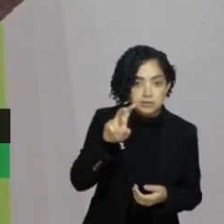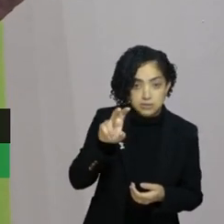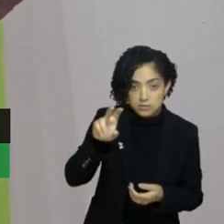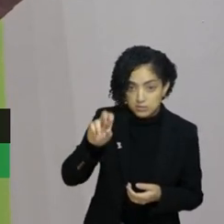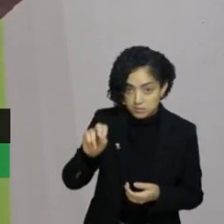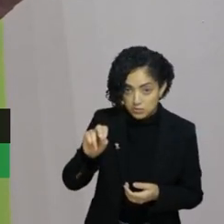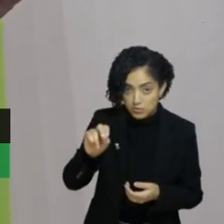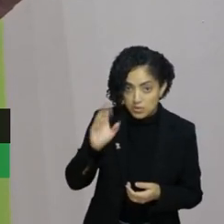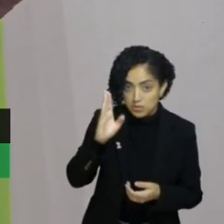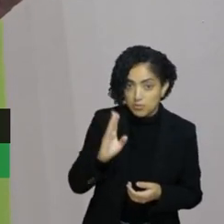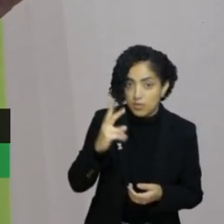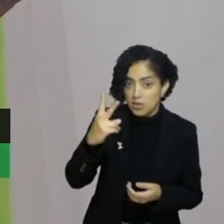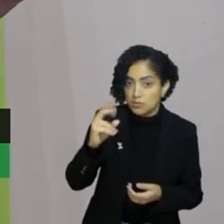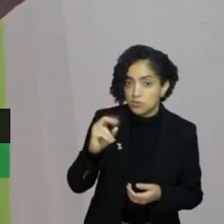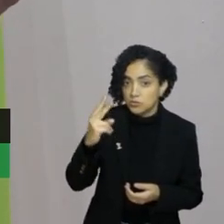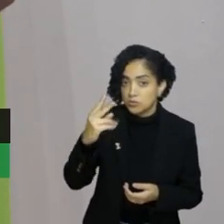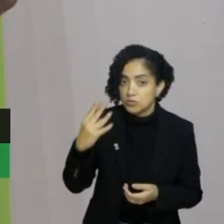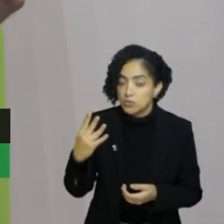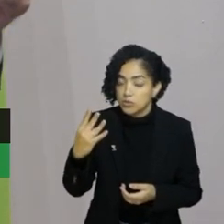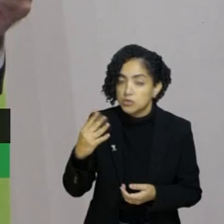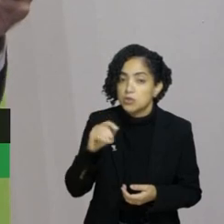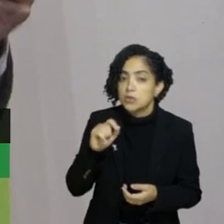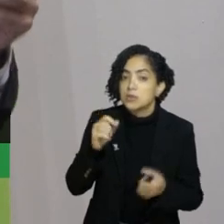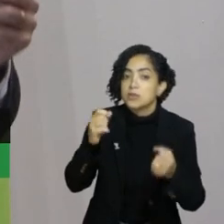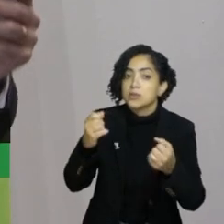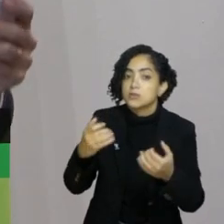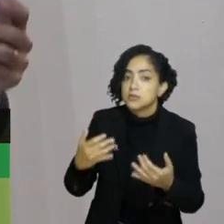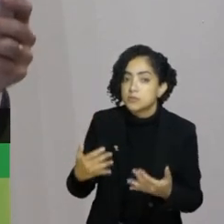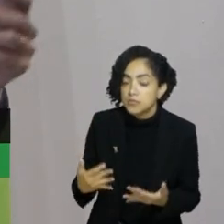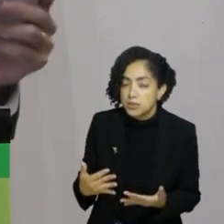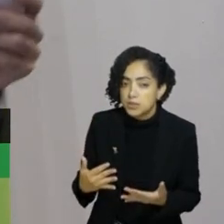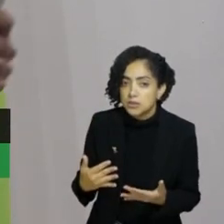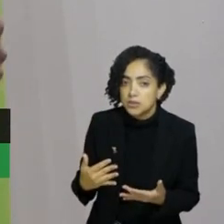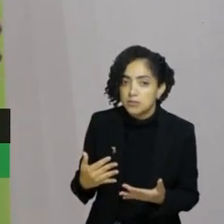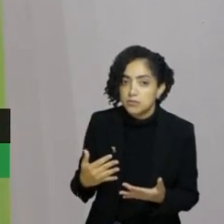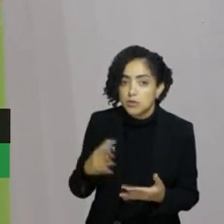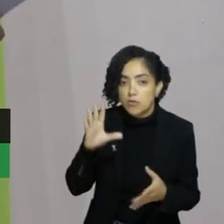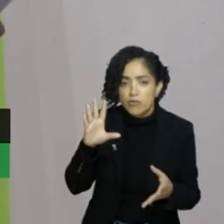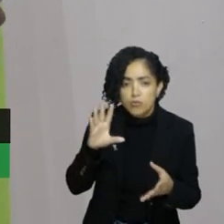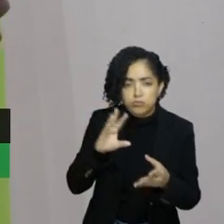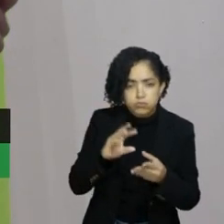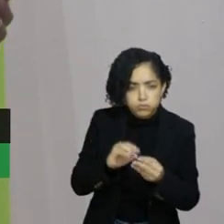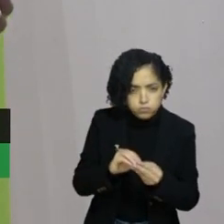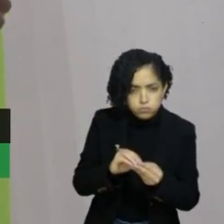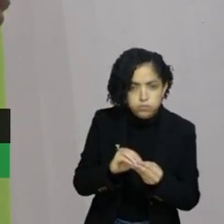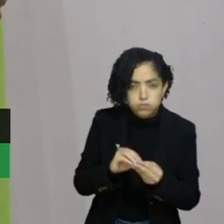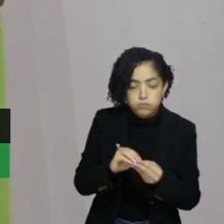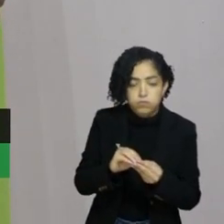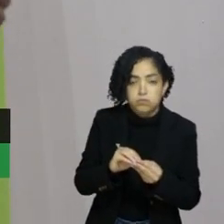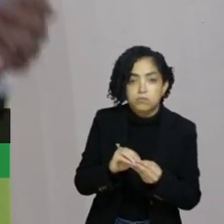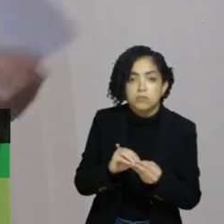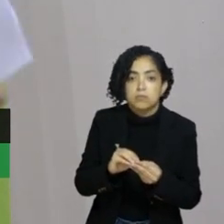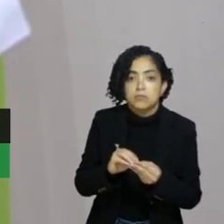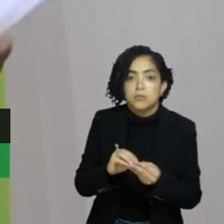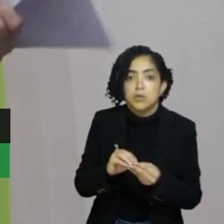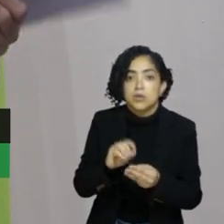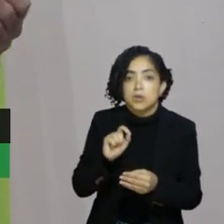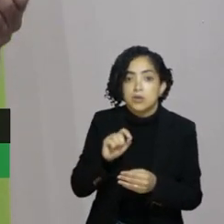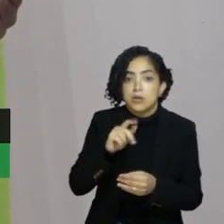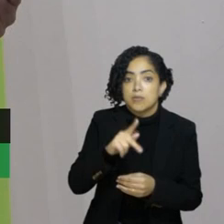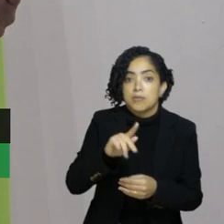150/2024 do governador do Estado, que diz o seguinte, eu vou resumir aqui, sabe qual é esse PL